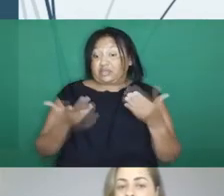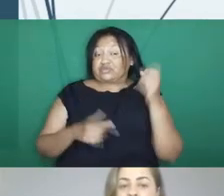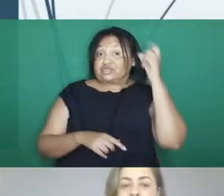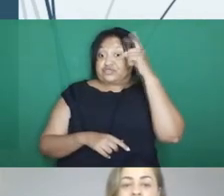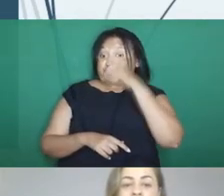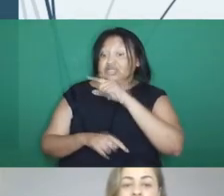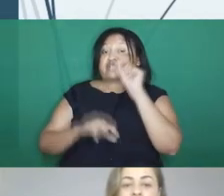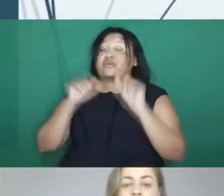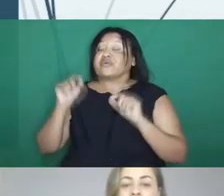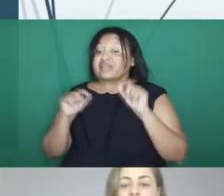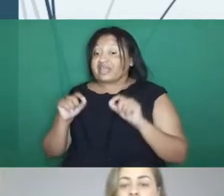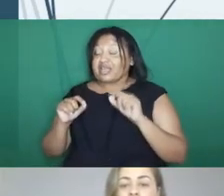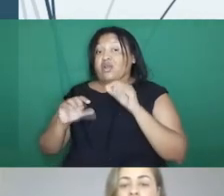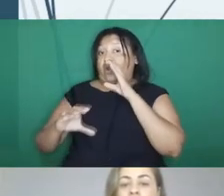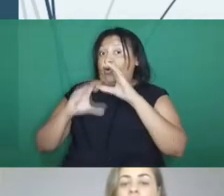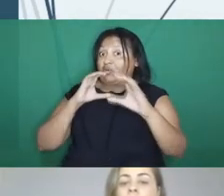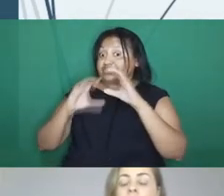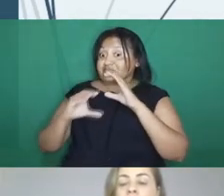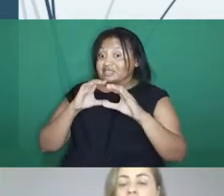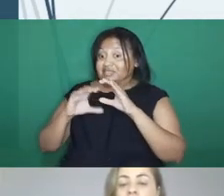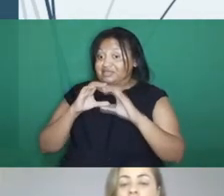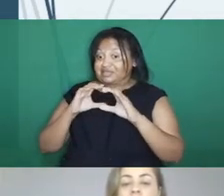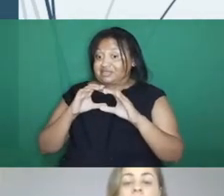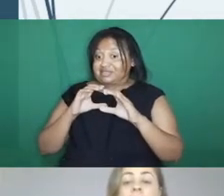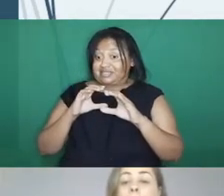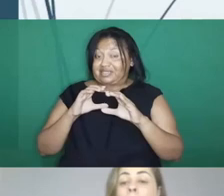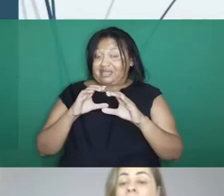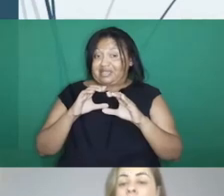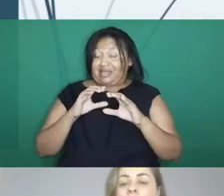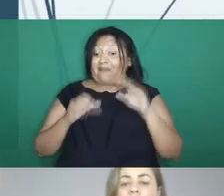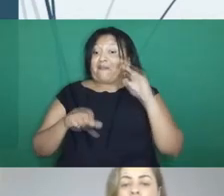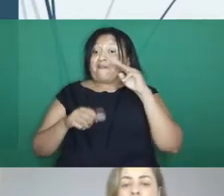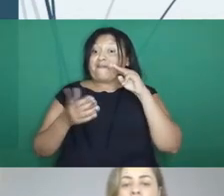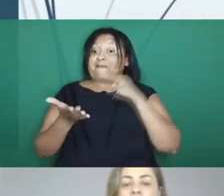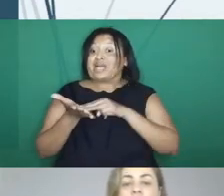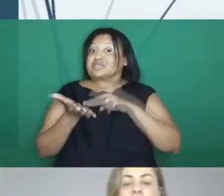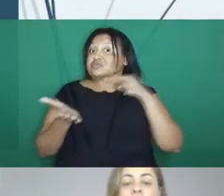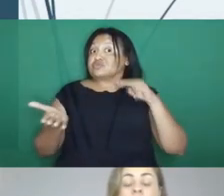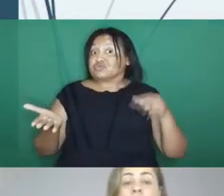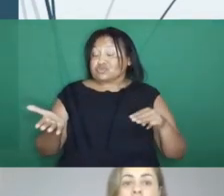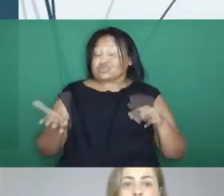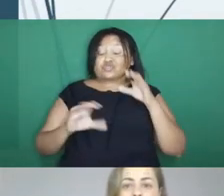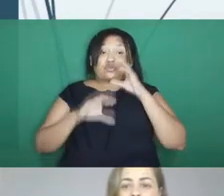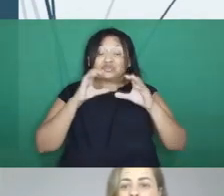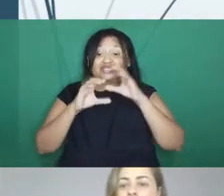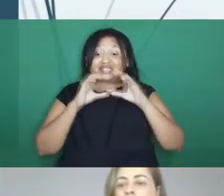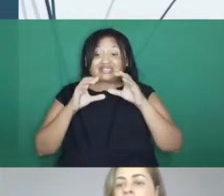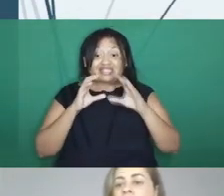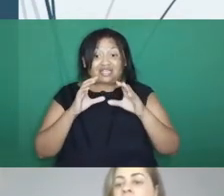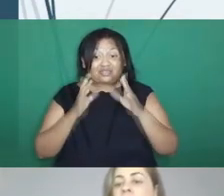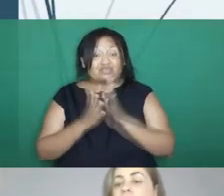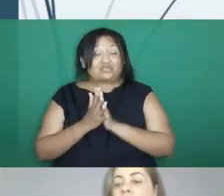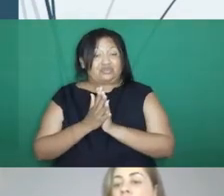então dificuldades com que comunicação métodos de comunicação que são típicos